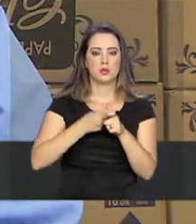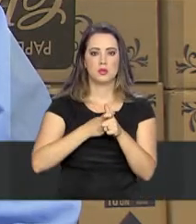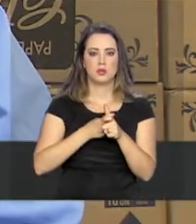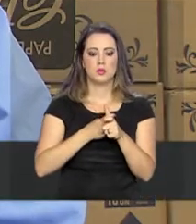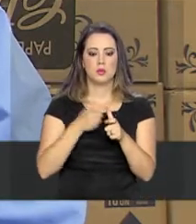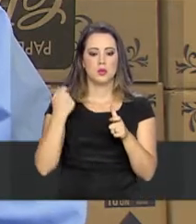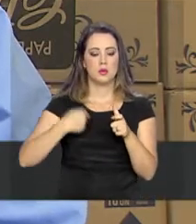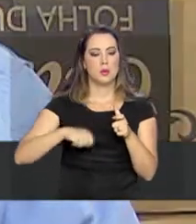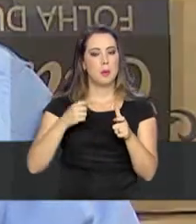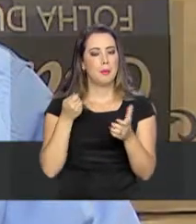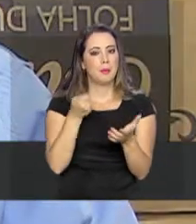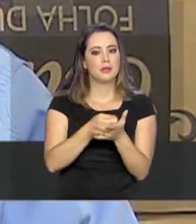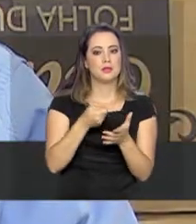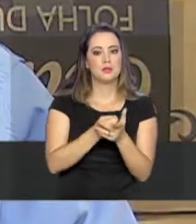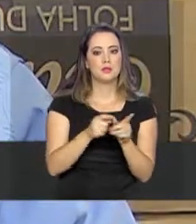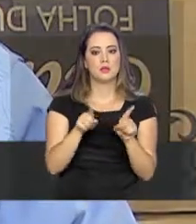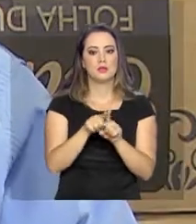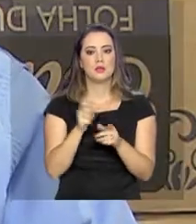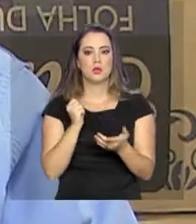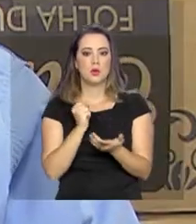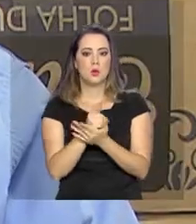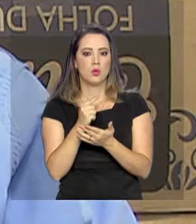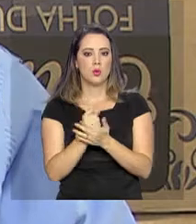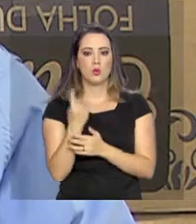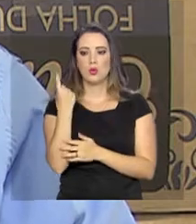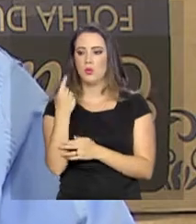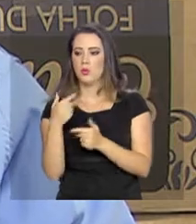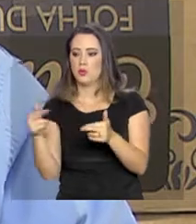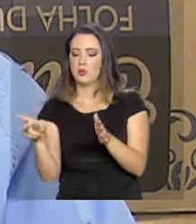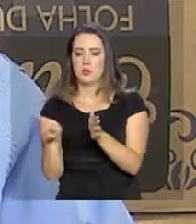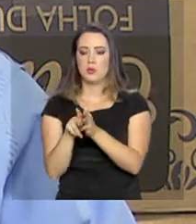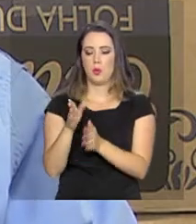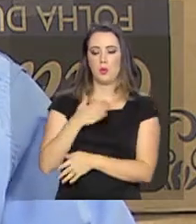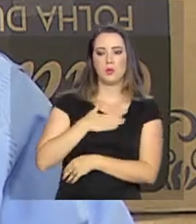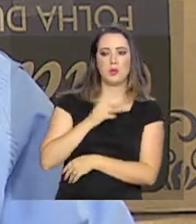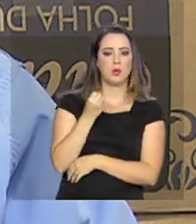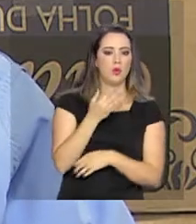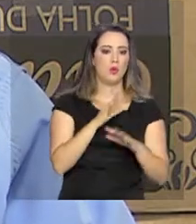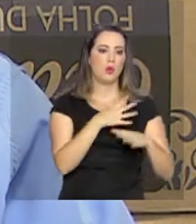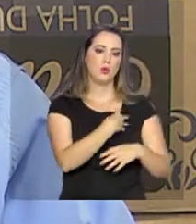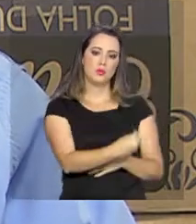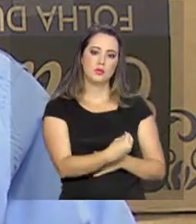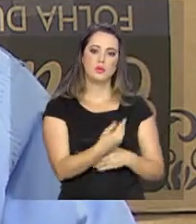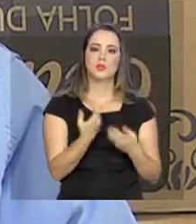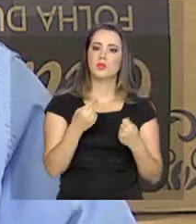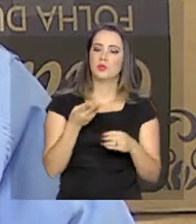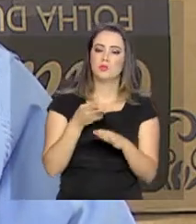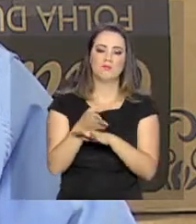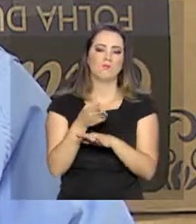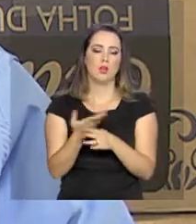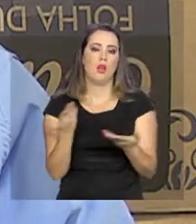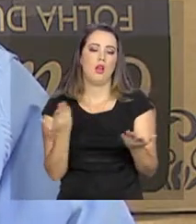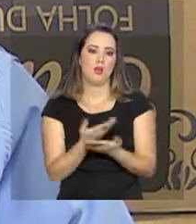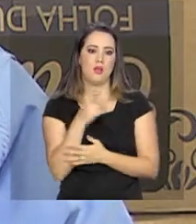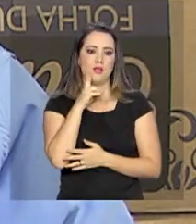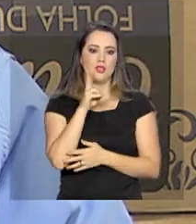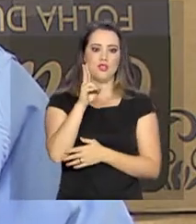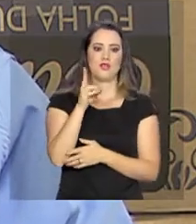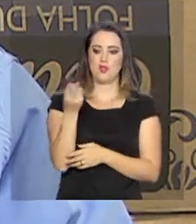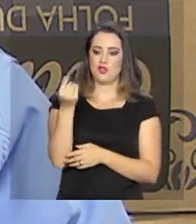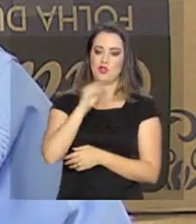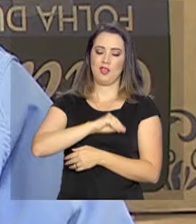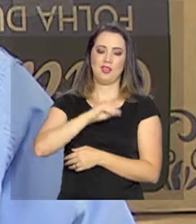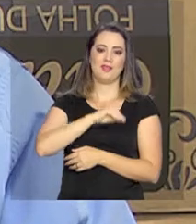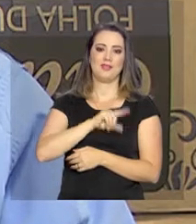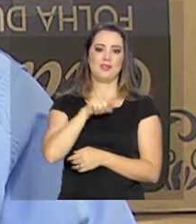e fui lá e peguei vocês compram uma coisa até pra mim os meus filhos que adquiriram podia entrar no orçamento e quando ele venha gente já